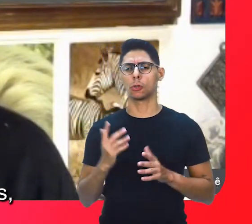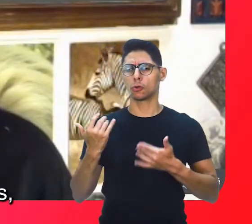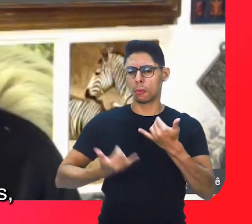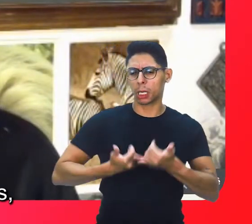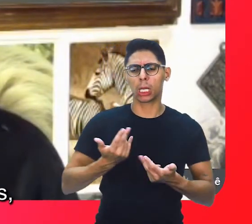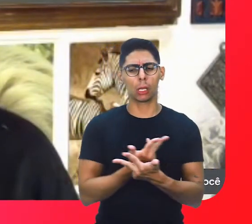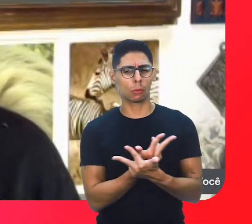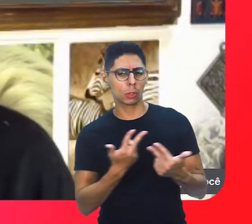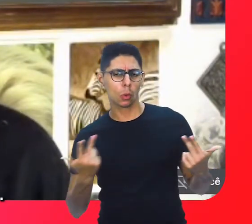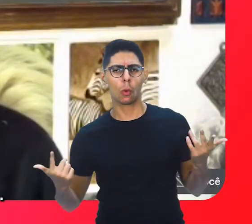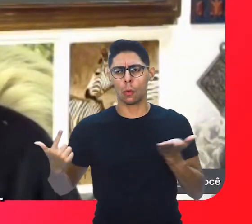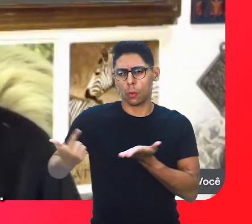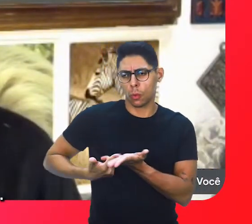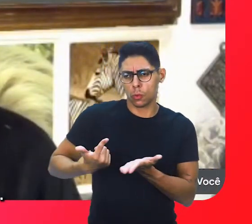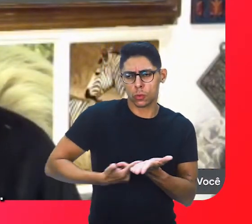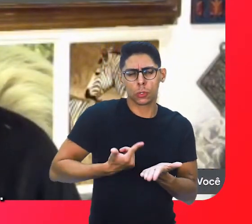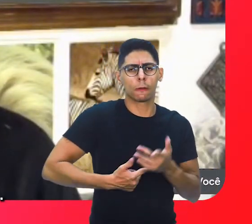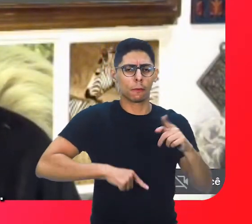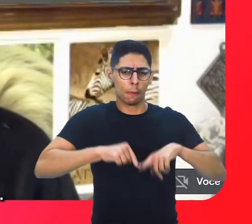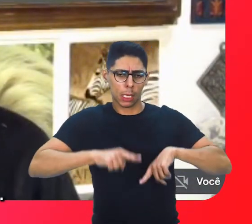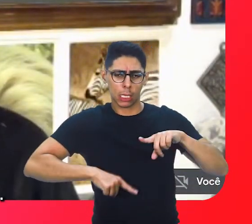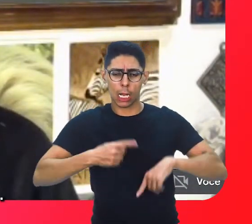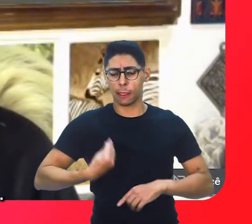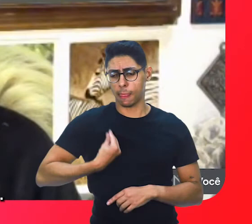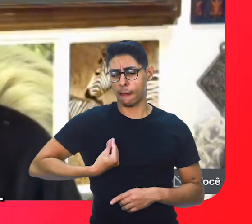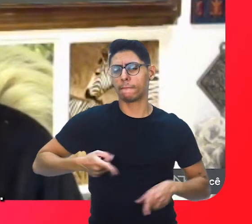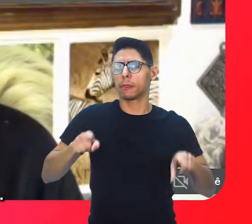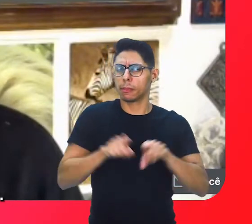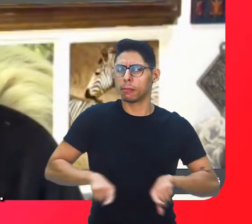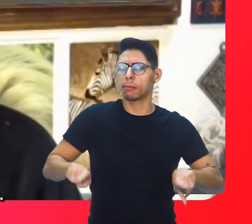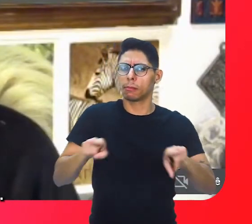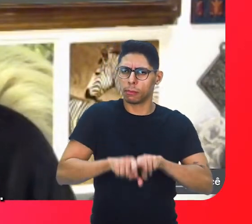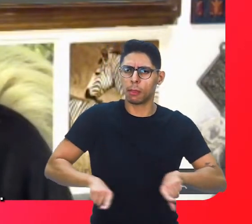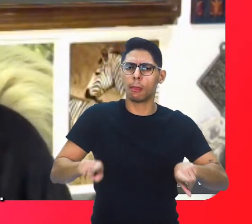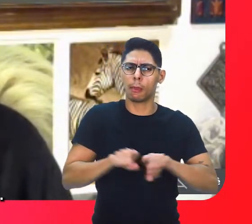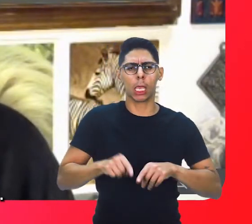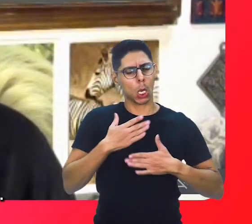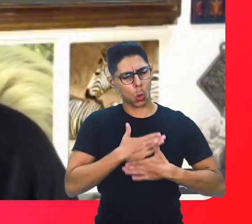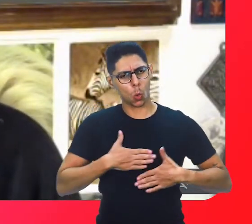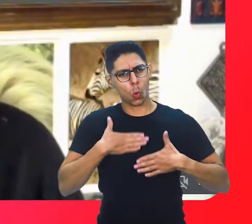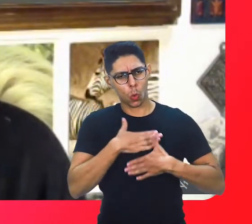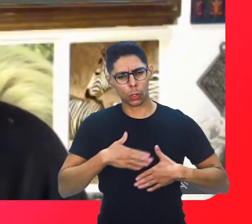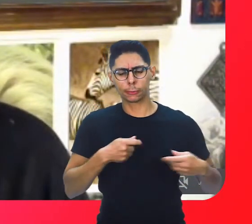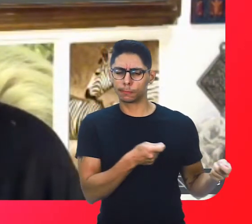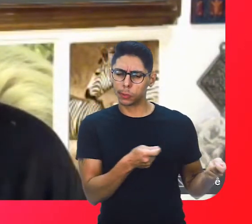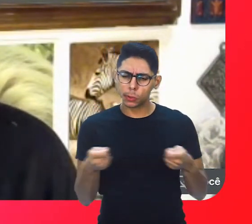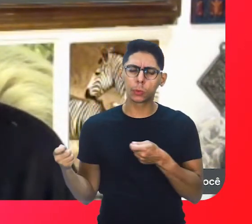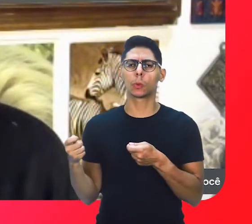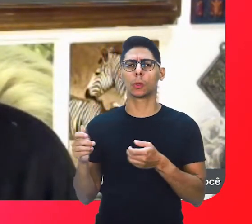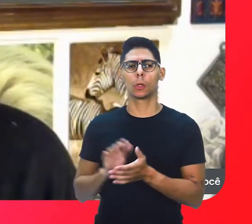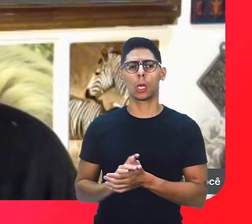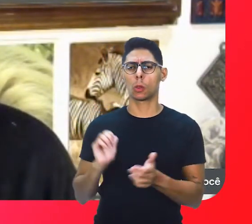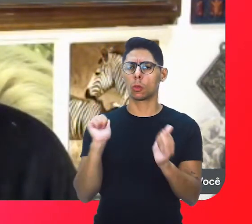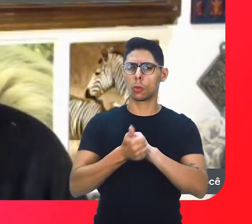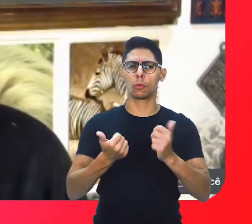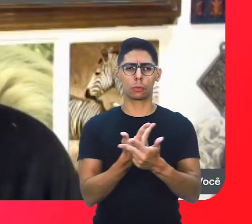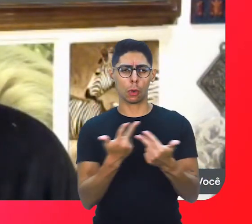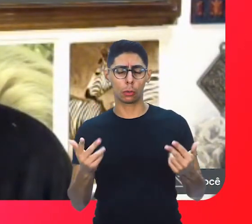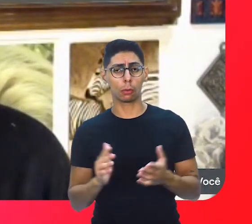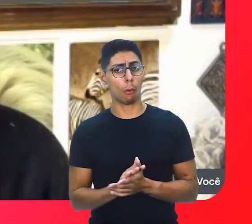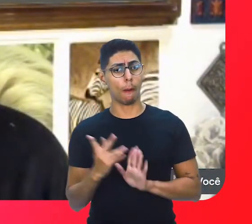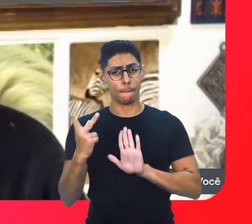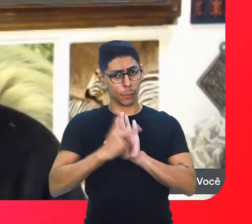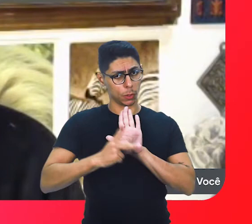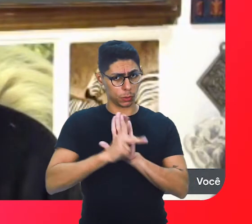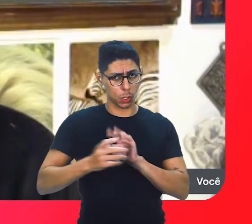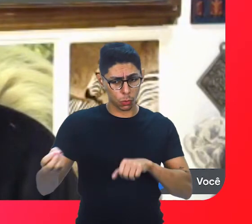nos livros, na vida cotidiana, no lazer, no esporte. Então, esse é um movimento novo que está